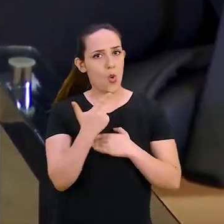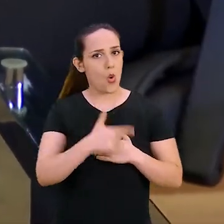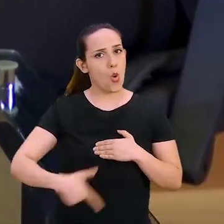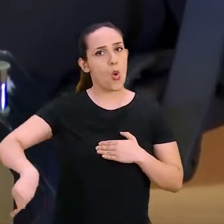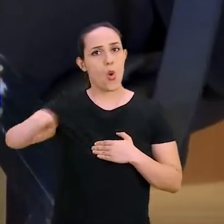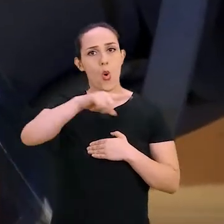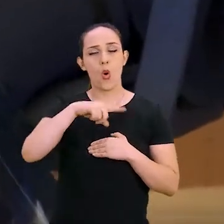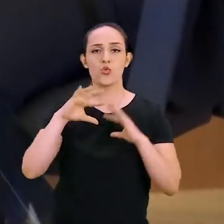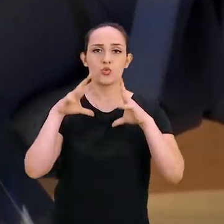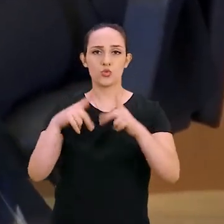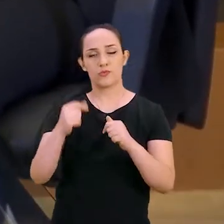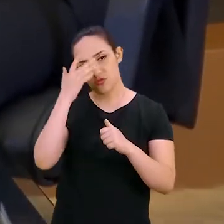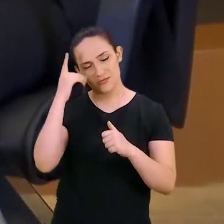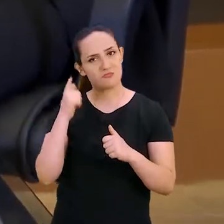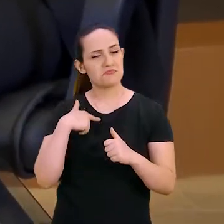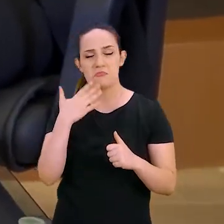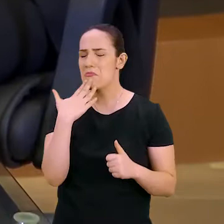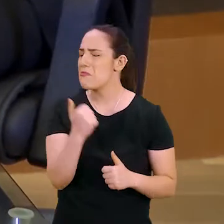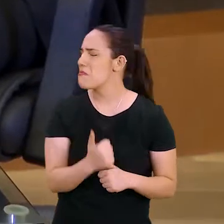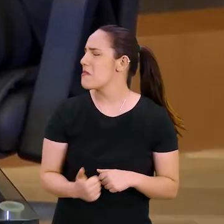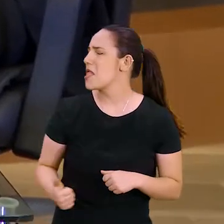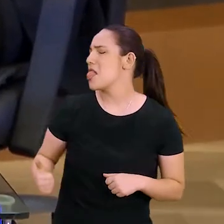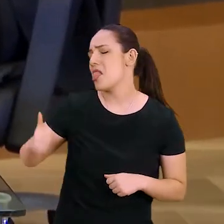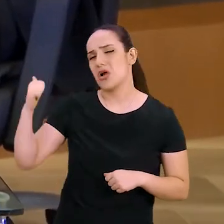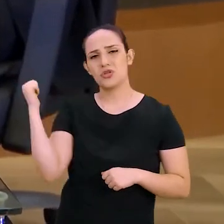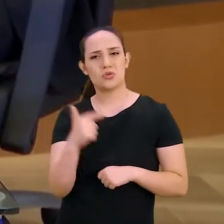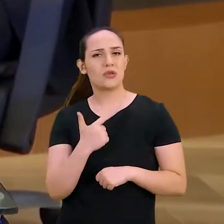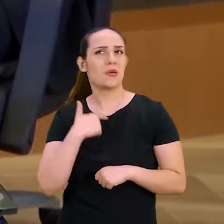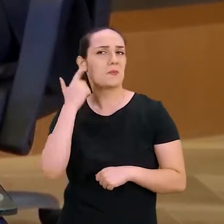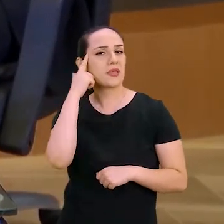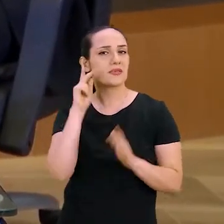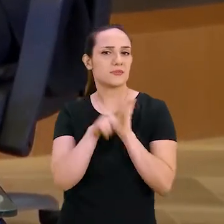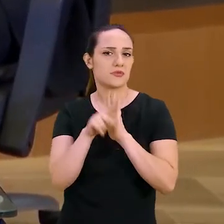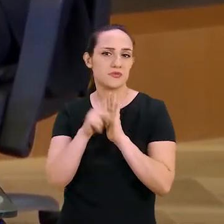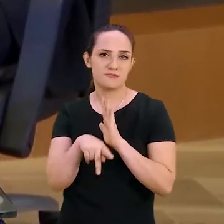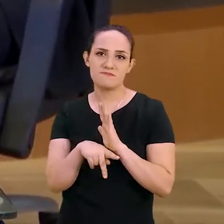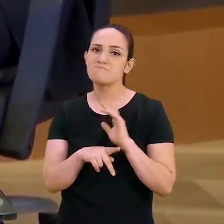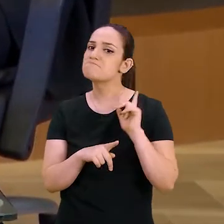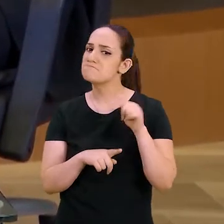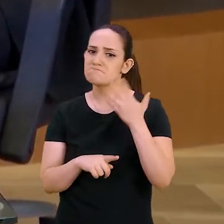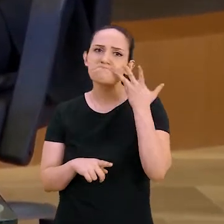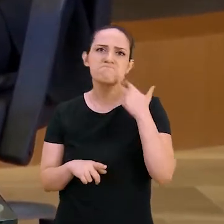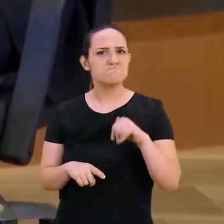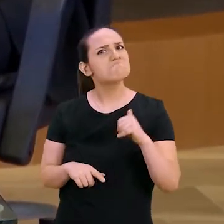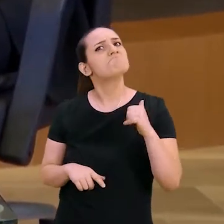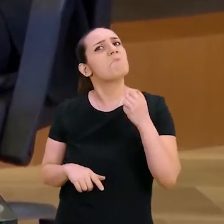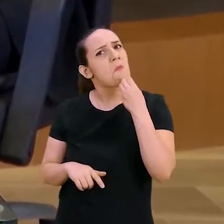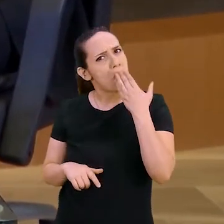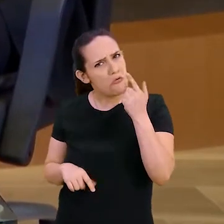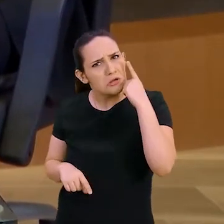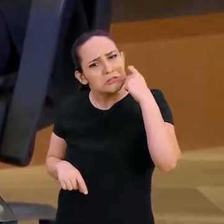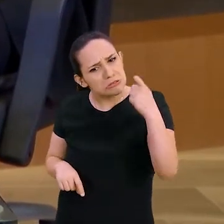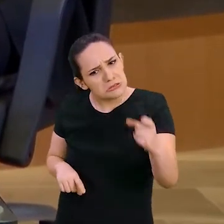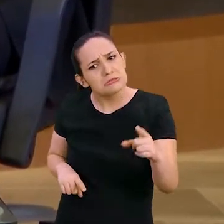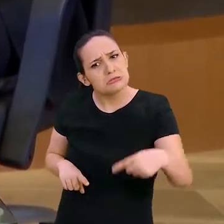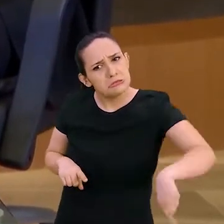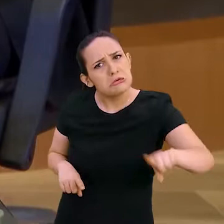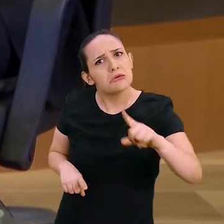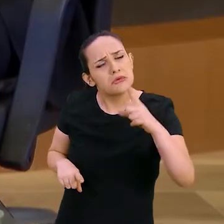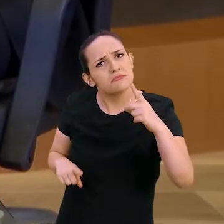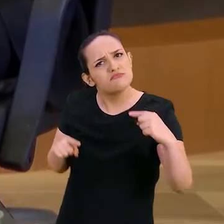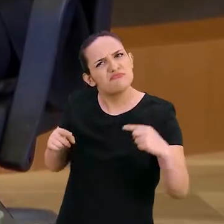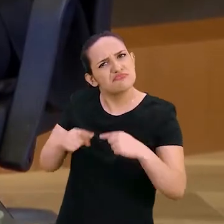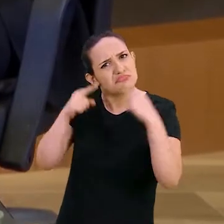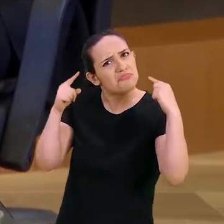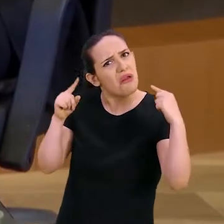resultado ficou muito além daquilo que era esperado. E as crianças têm dado uma devolutiva muito interessante sobre ele. Elas se